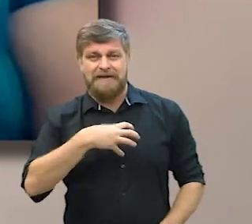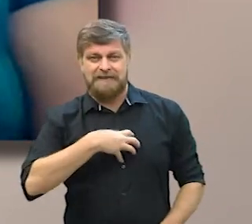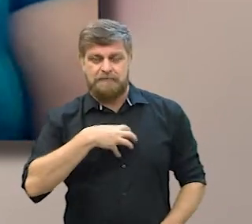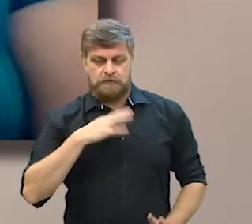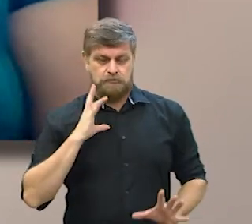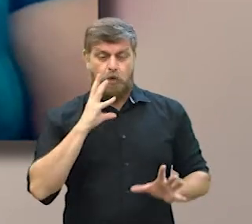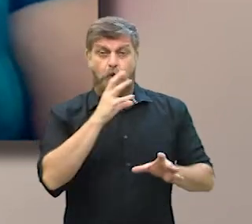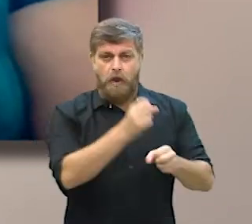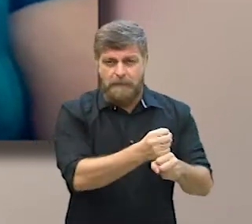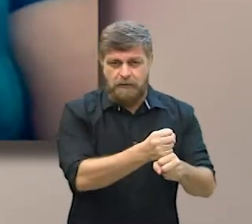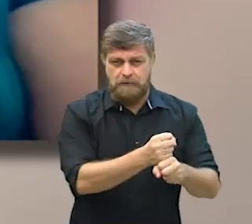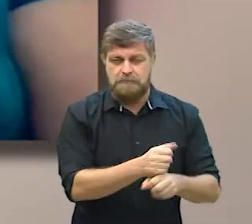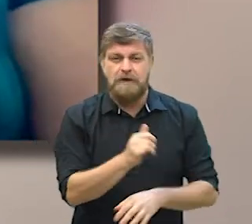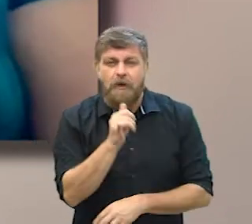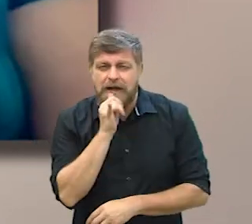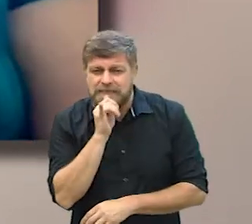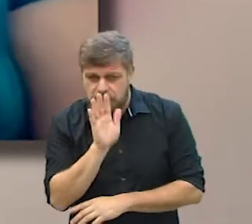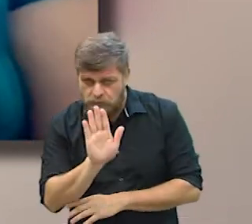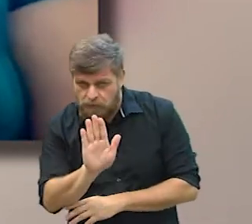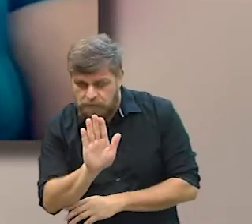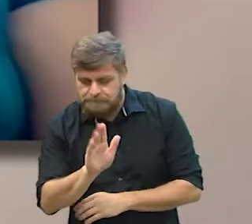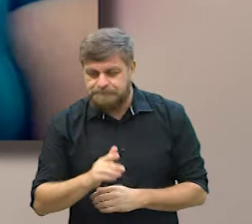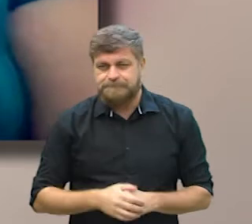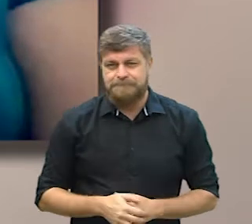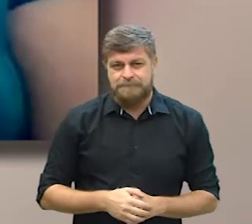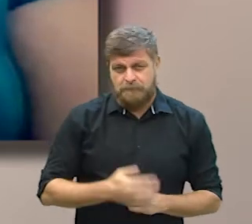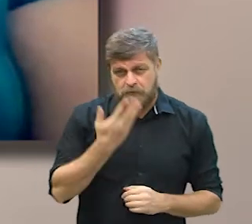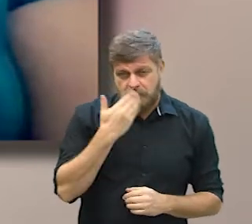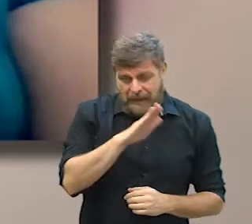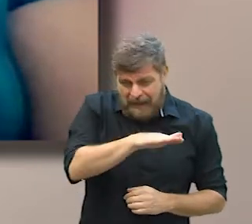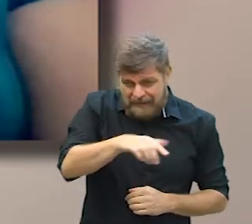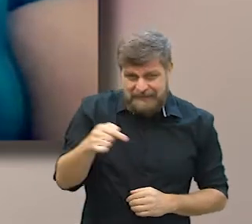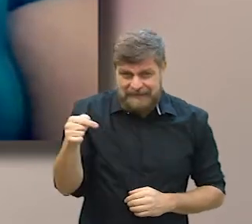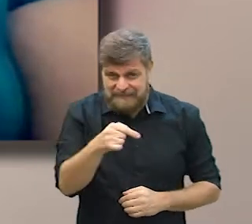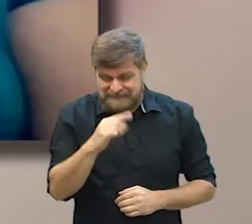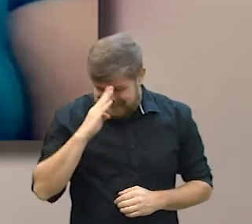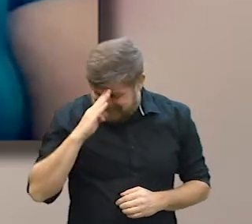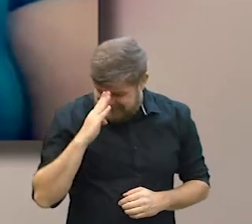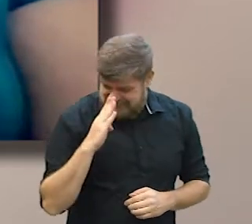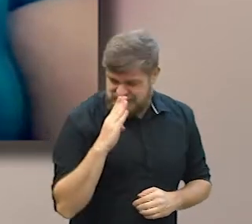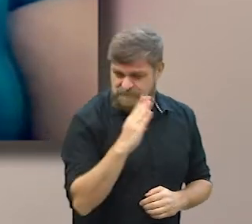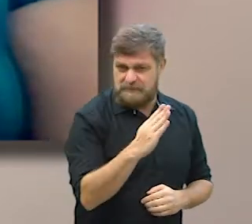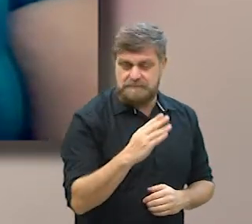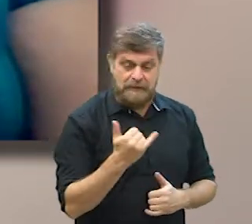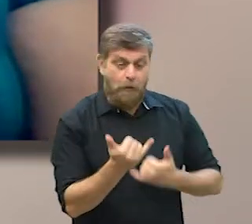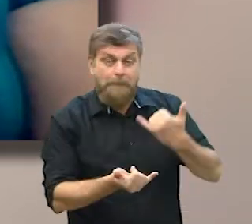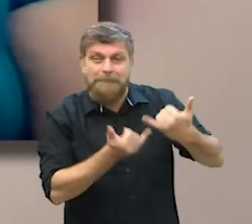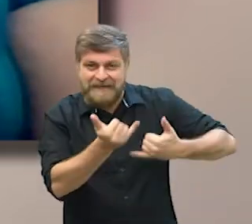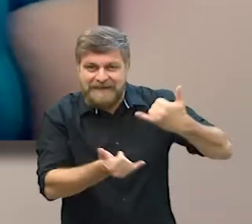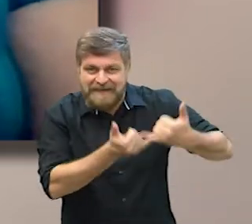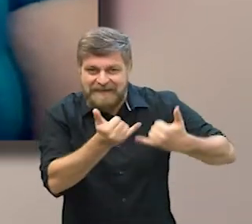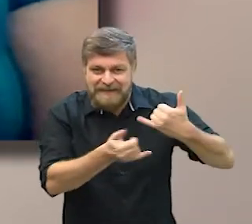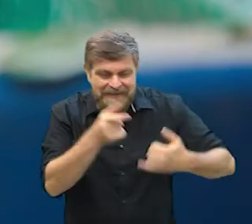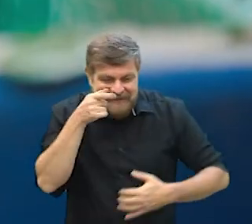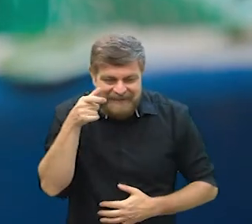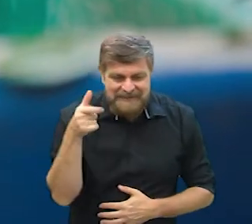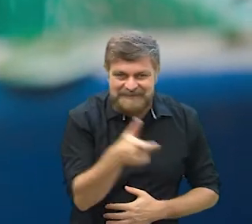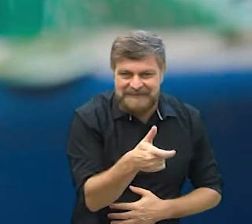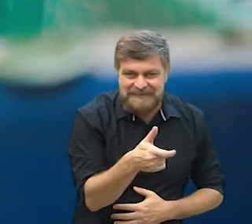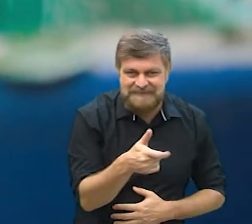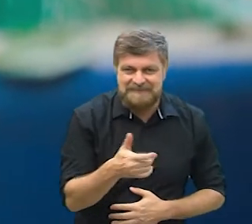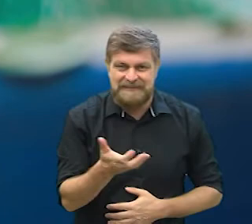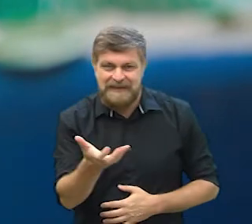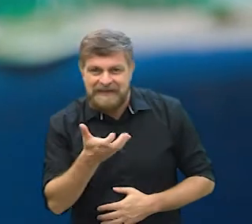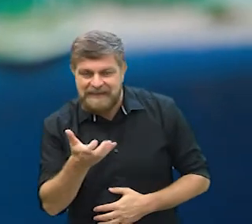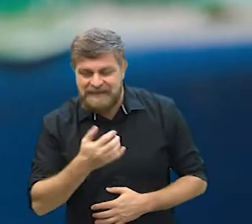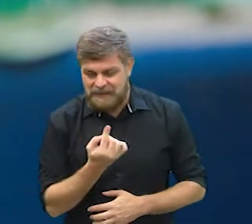forma global. Então, por exemplo, né, a criança, a atividade principal dela é o brincar, né?